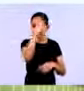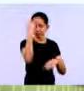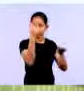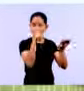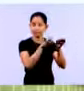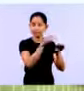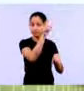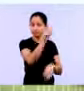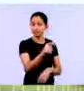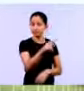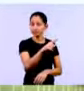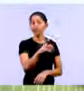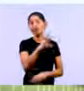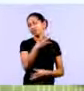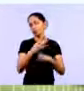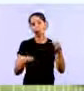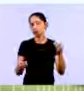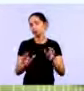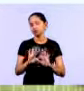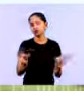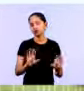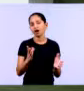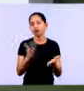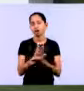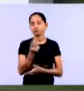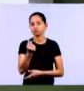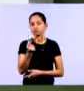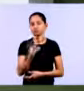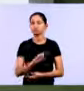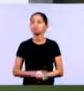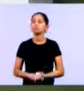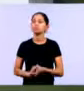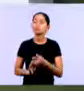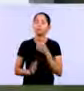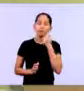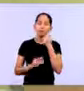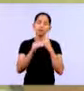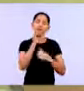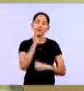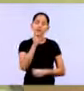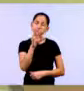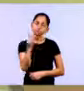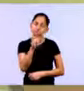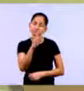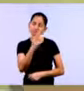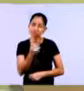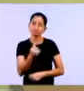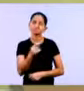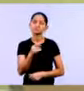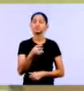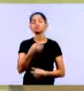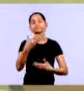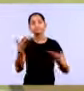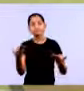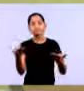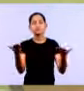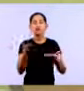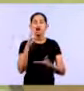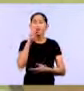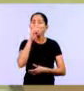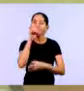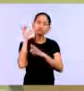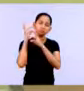ela é causa de extinção do crédito tributário. Professora, temos alguns pontos a ponderar bem